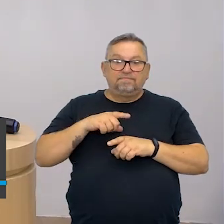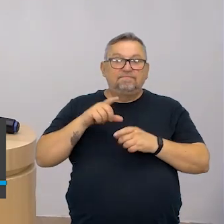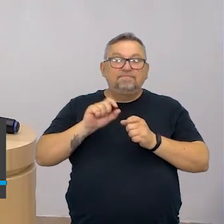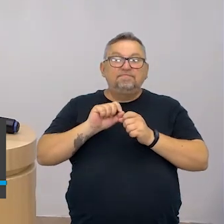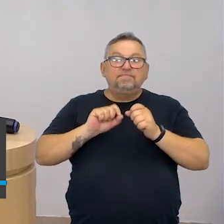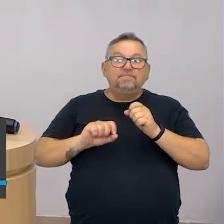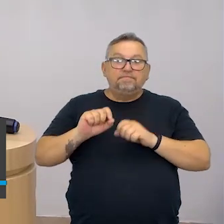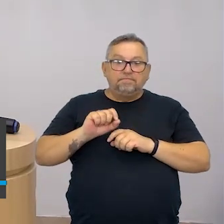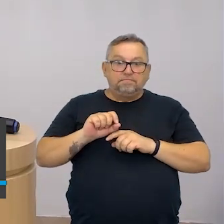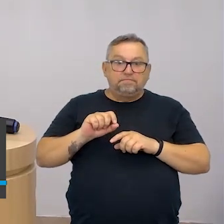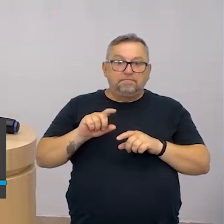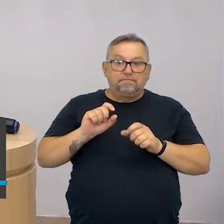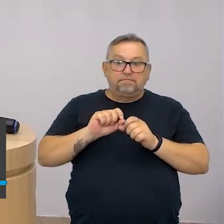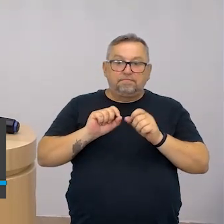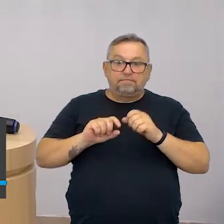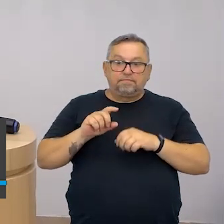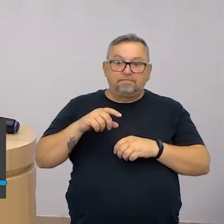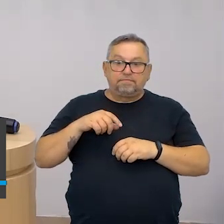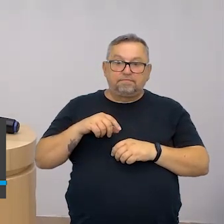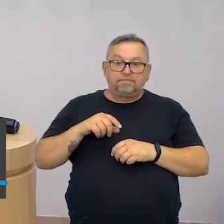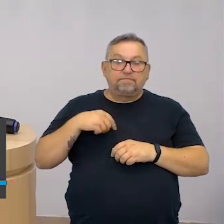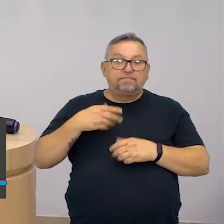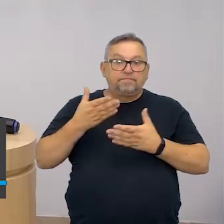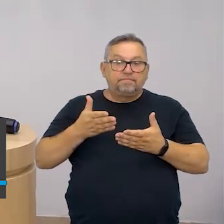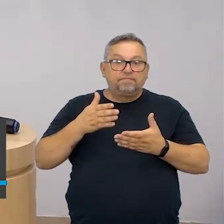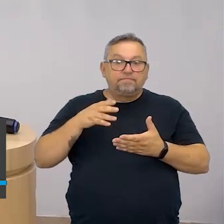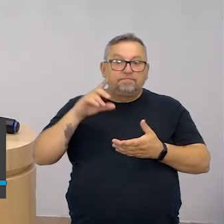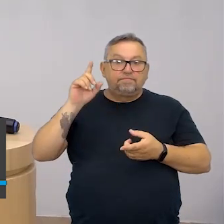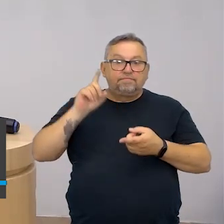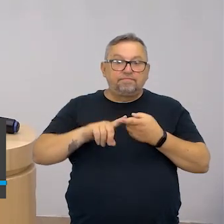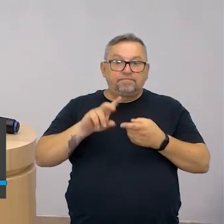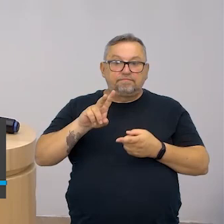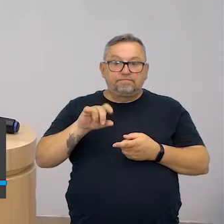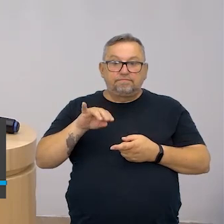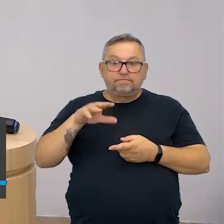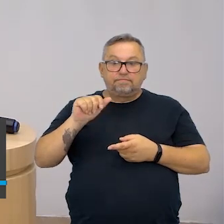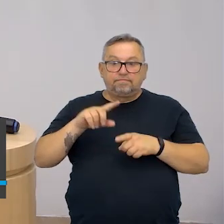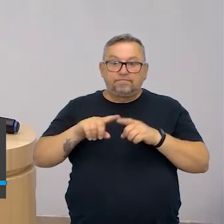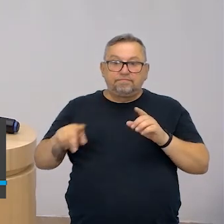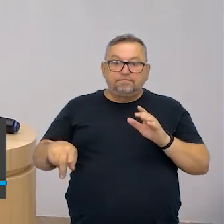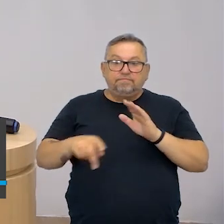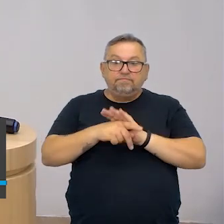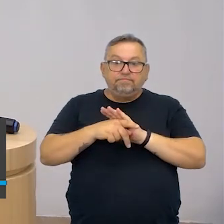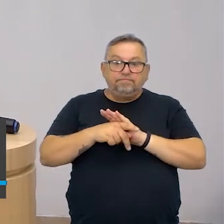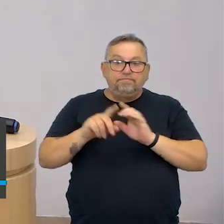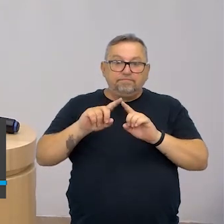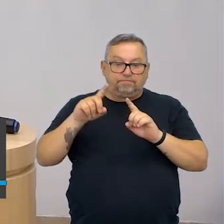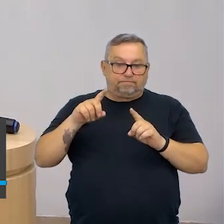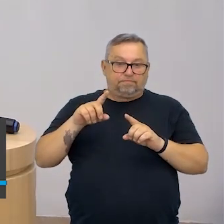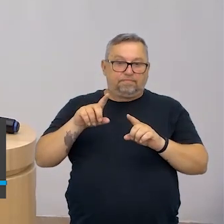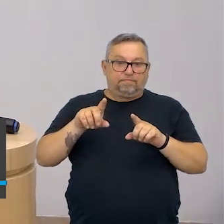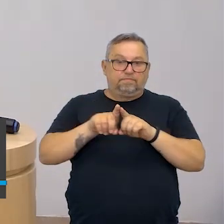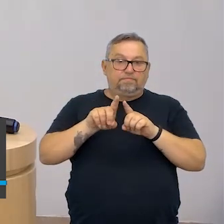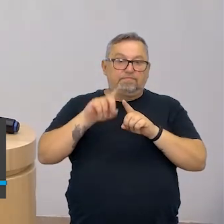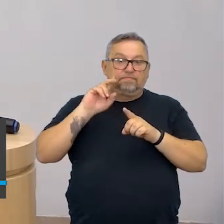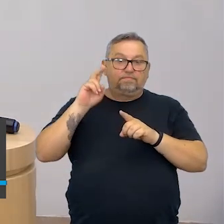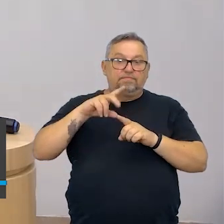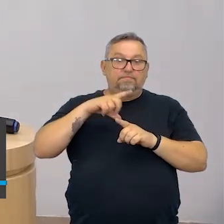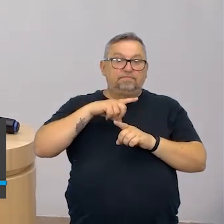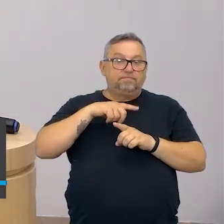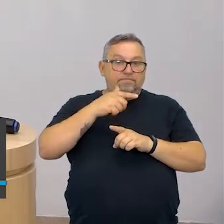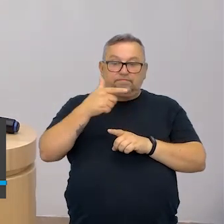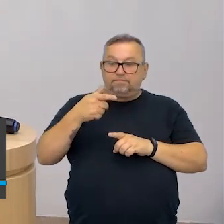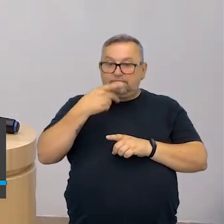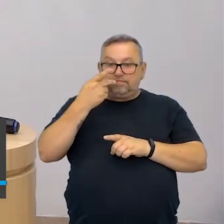promovendo, quer dizer, aliás, causando vítimas, né? Muitas vítimas dessa violência. E daí a gente já não estava